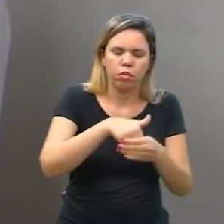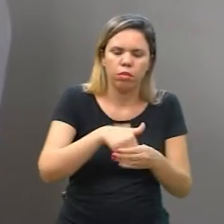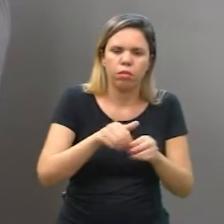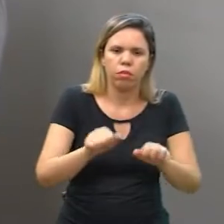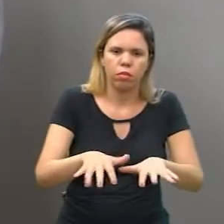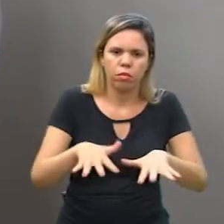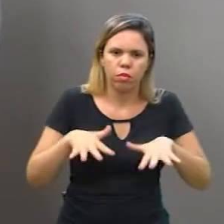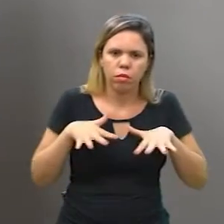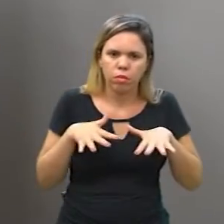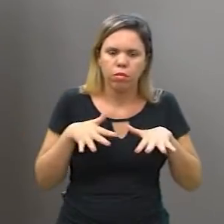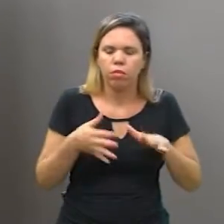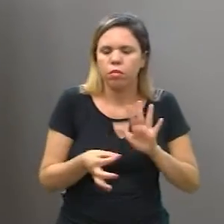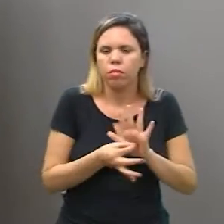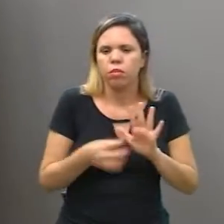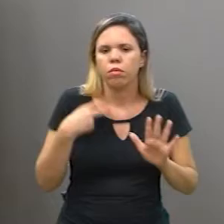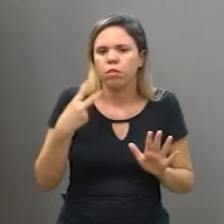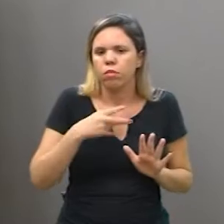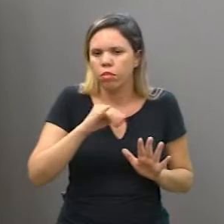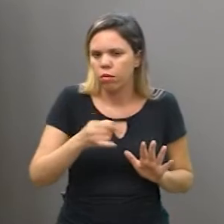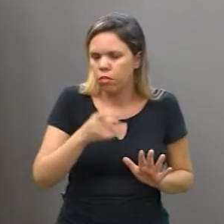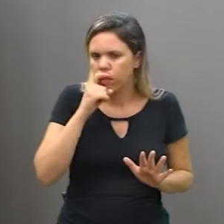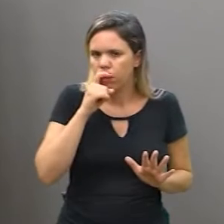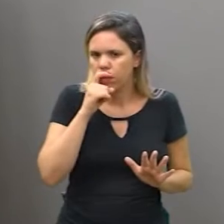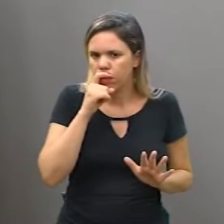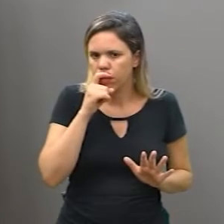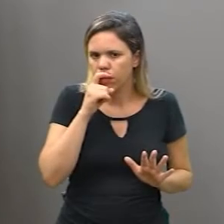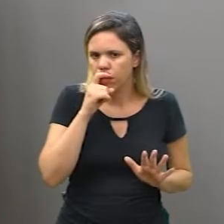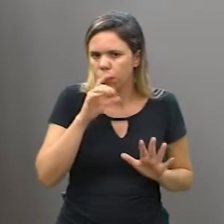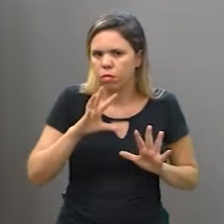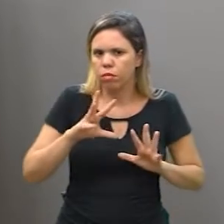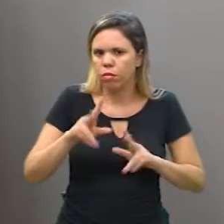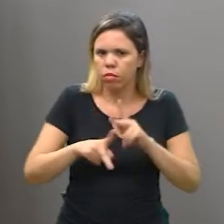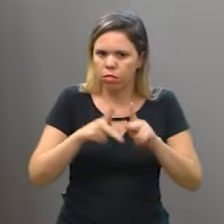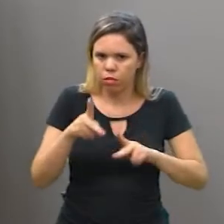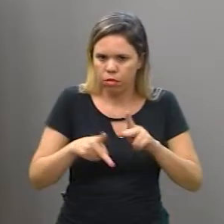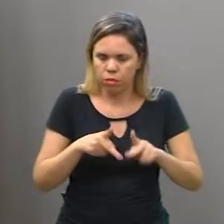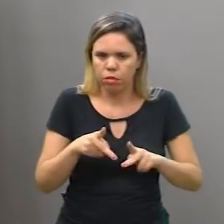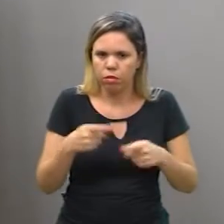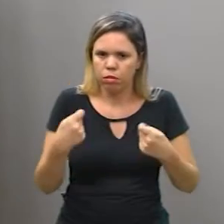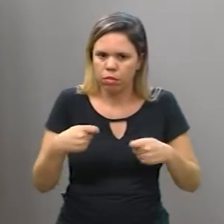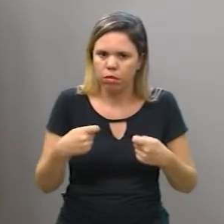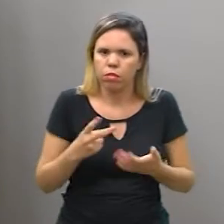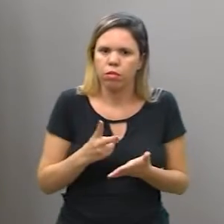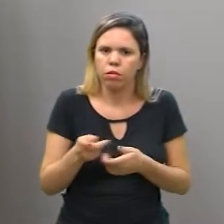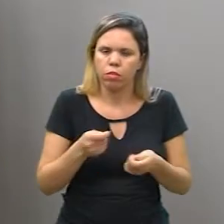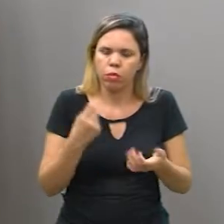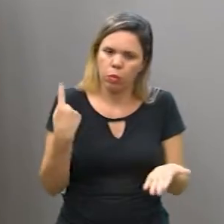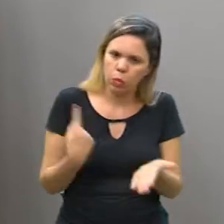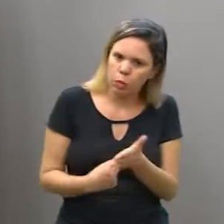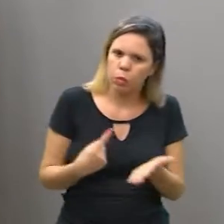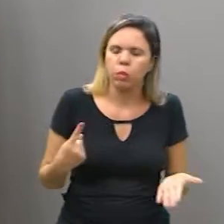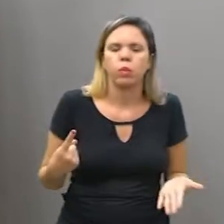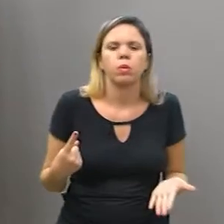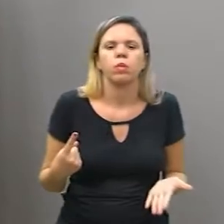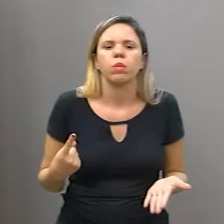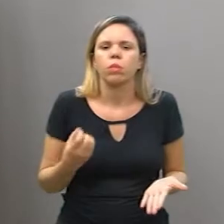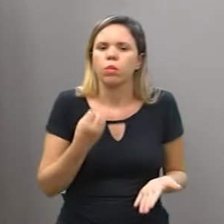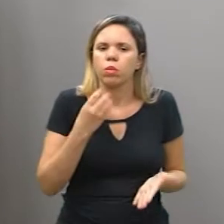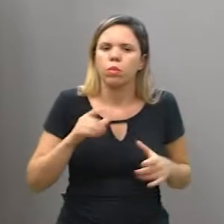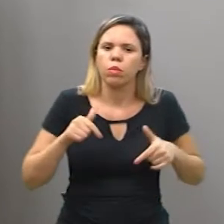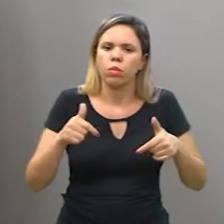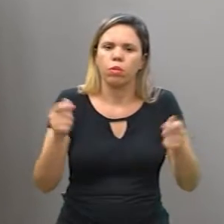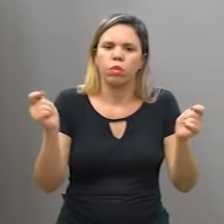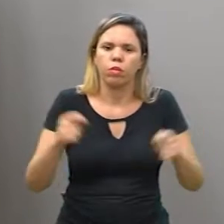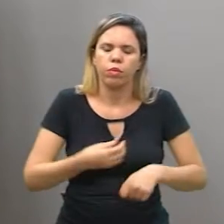para votação no plenário. Na opinião do vereador Jorge Schneider, toda a população deve manter o compromisso de